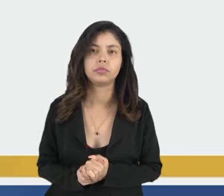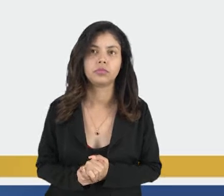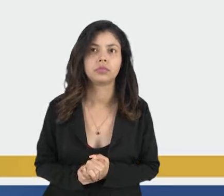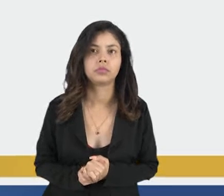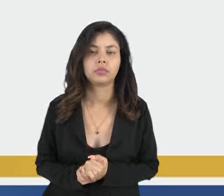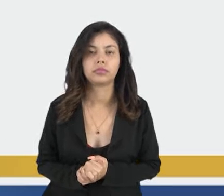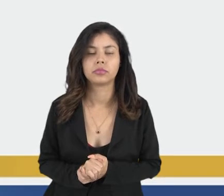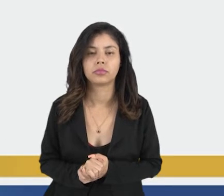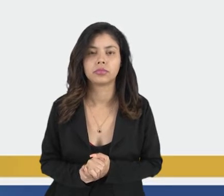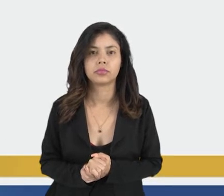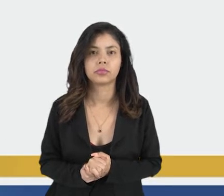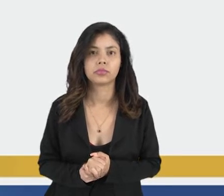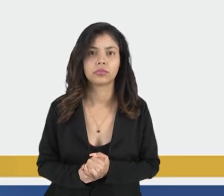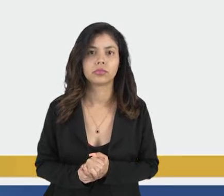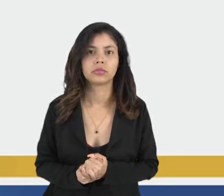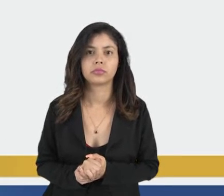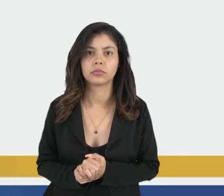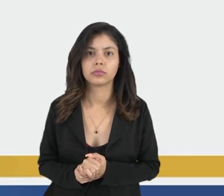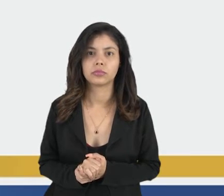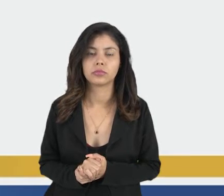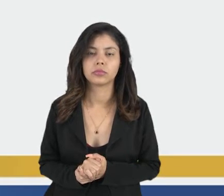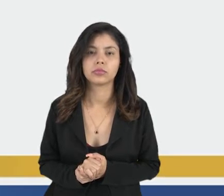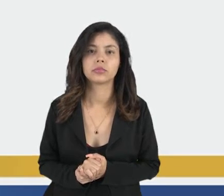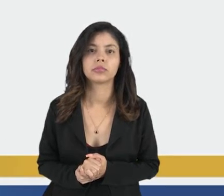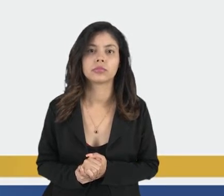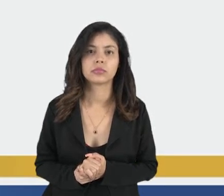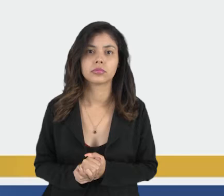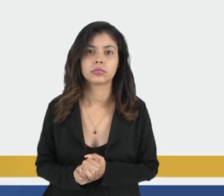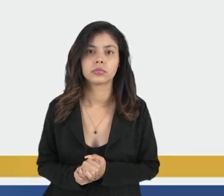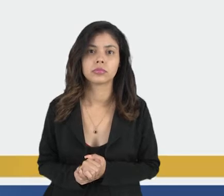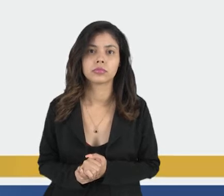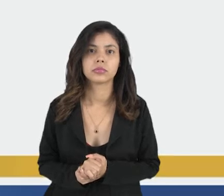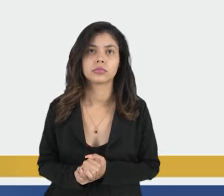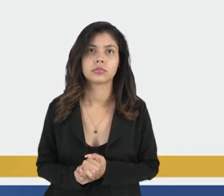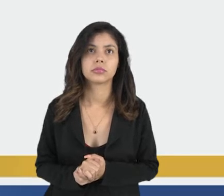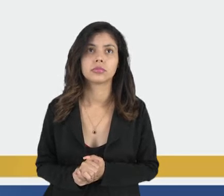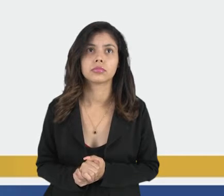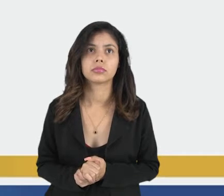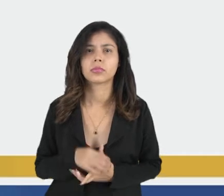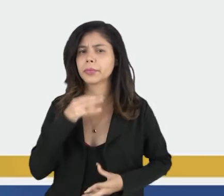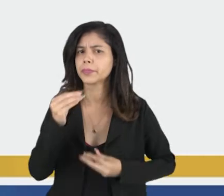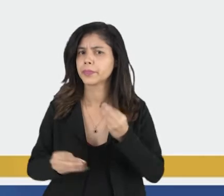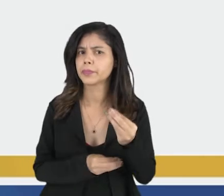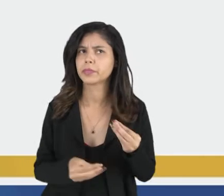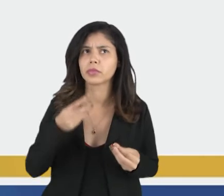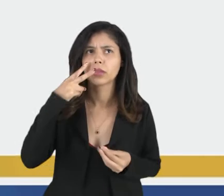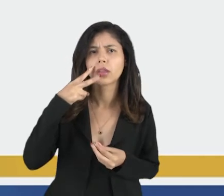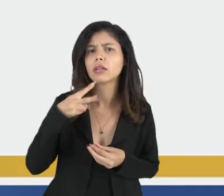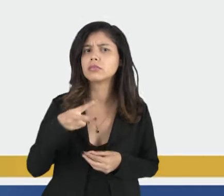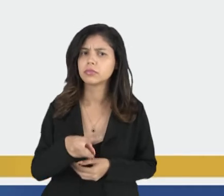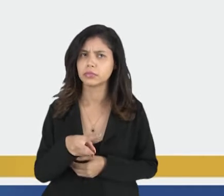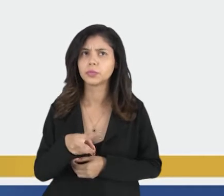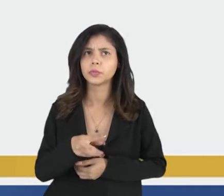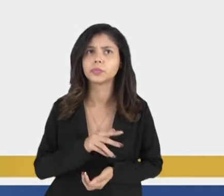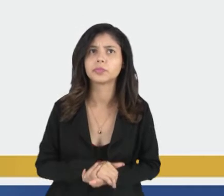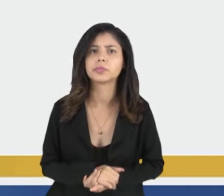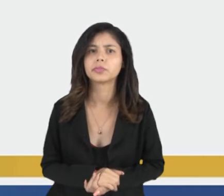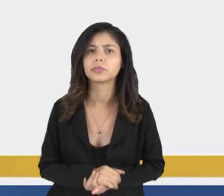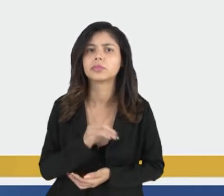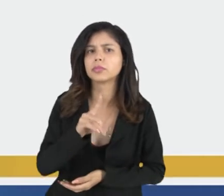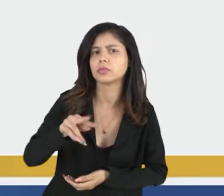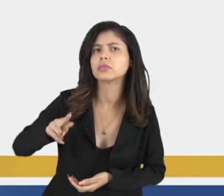2. R igual a 10 centímetros. Como pode ser visto,